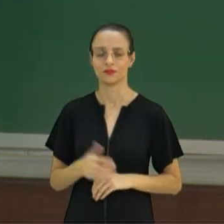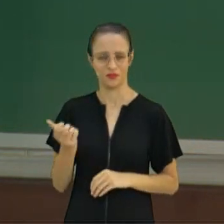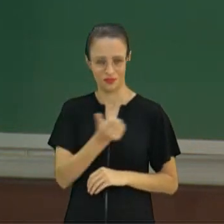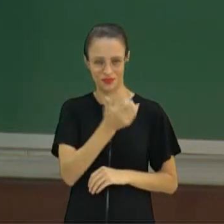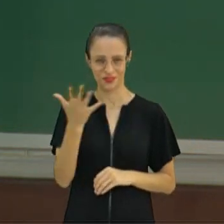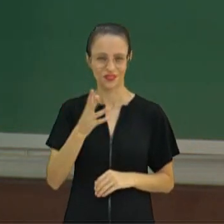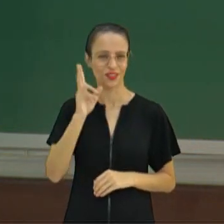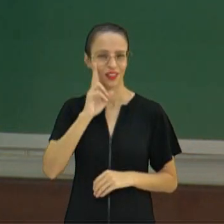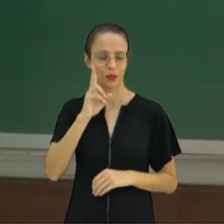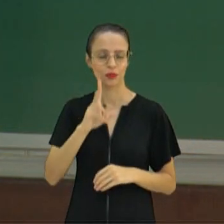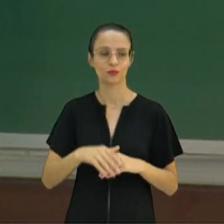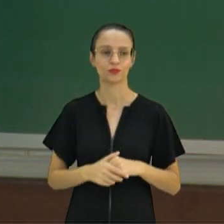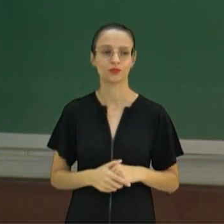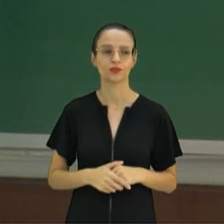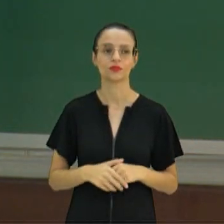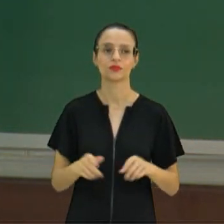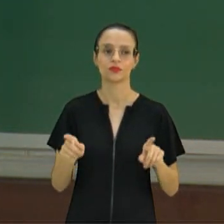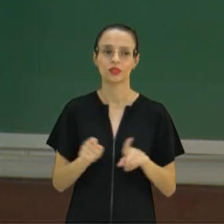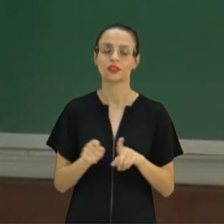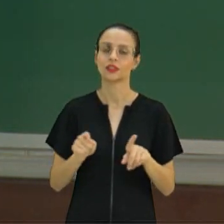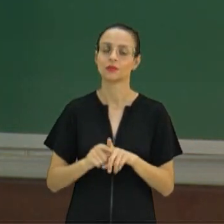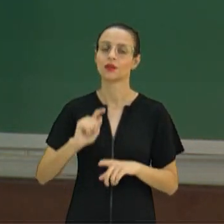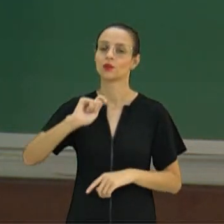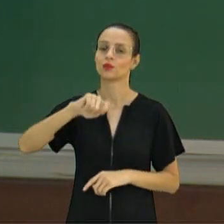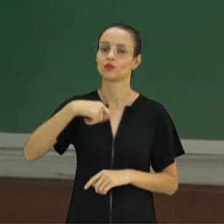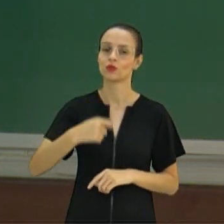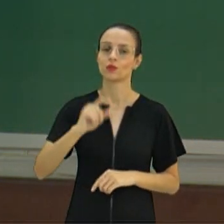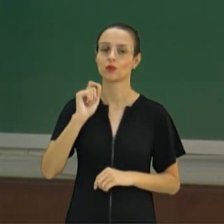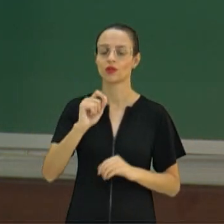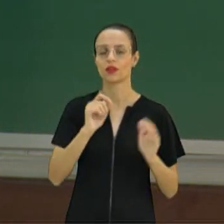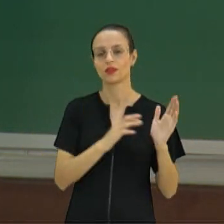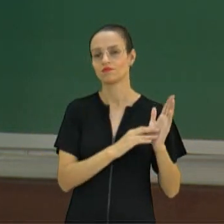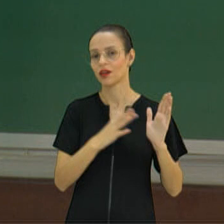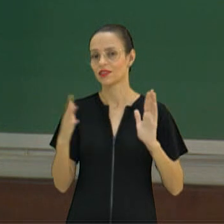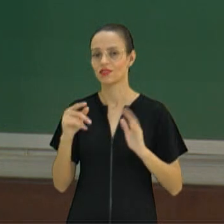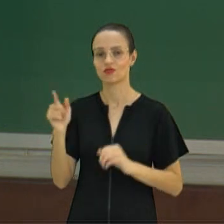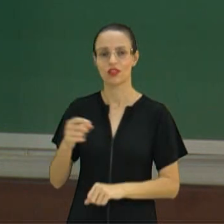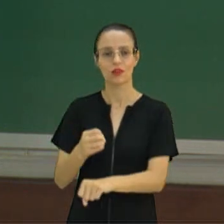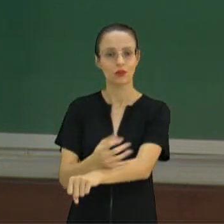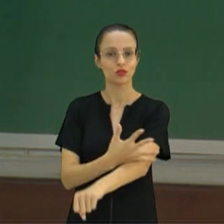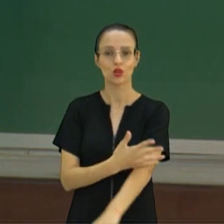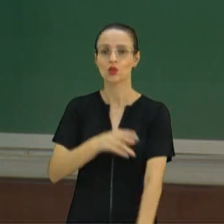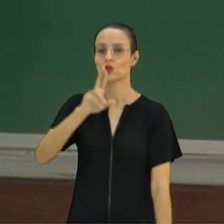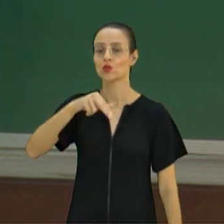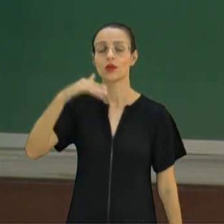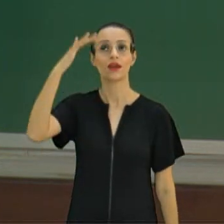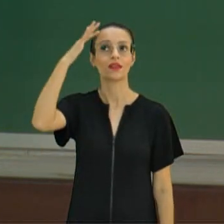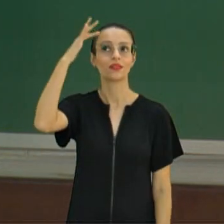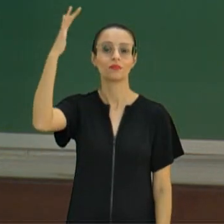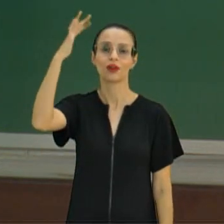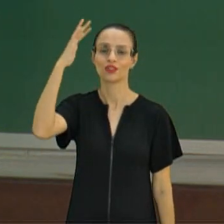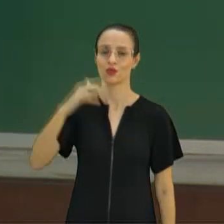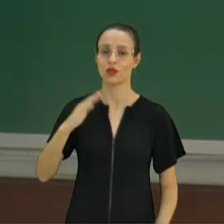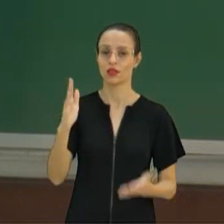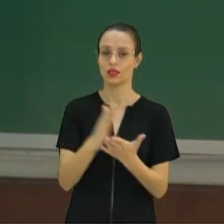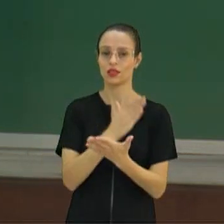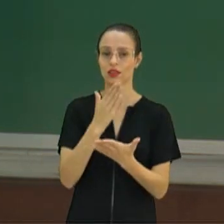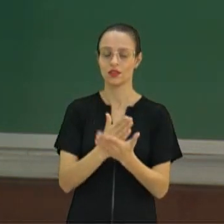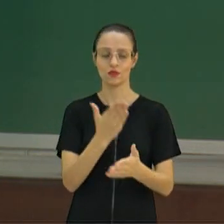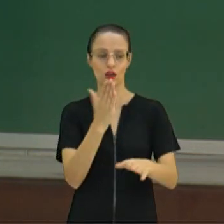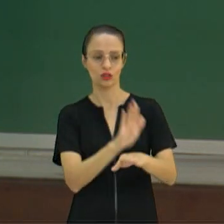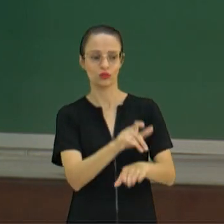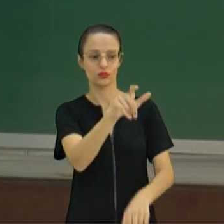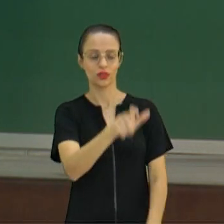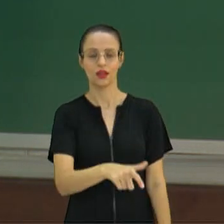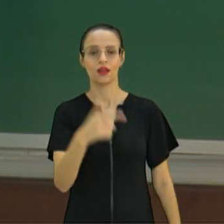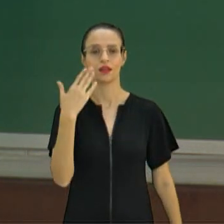lembram do escritor. E também de uma passagem que foi emocionante para ele, que ele nunca imaginou o livro poder ajudar uma